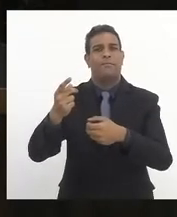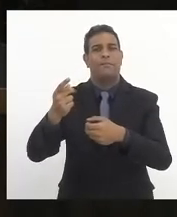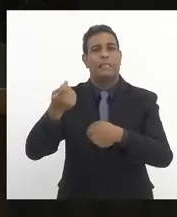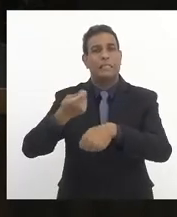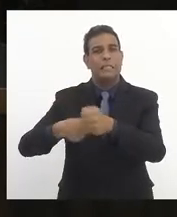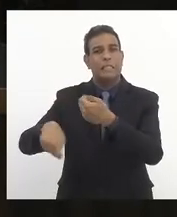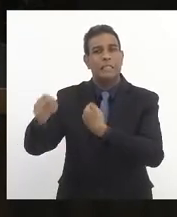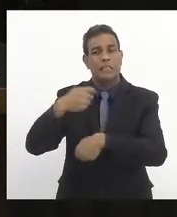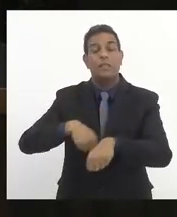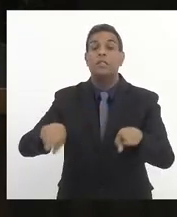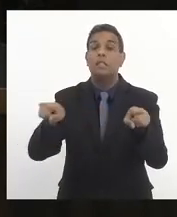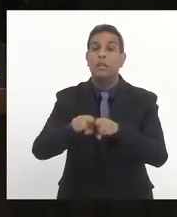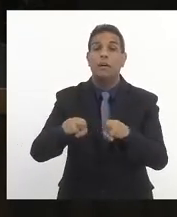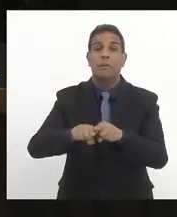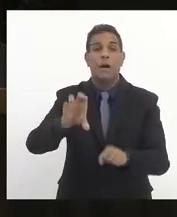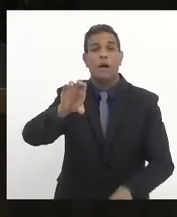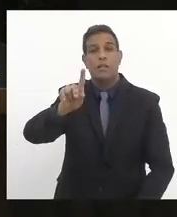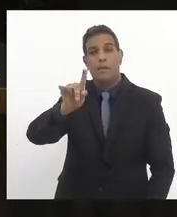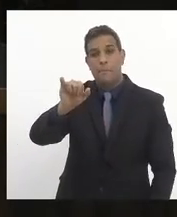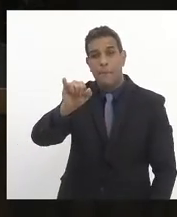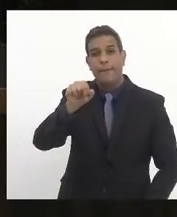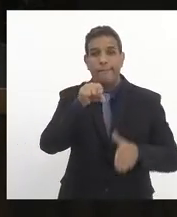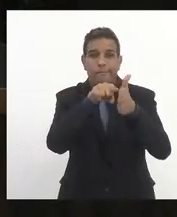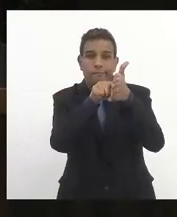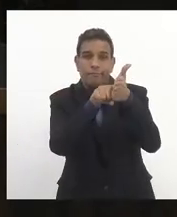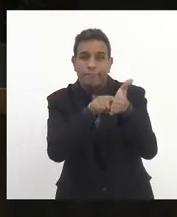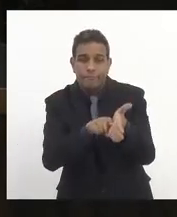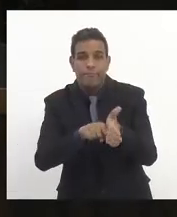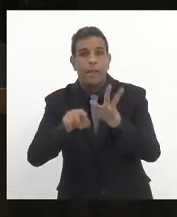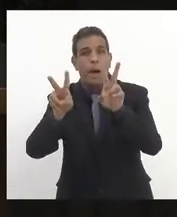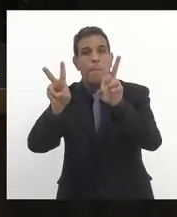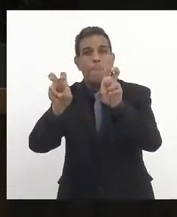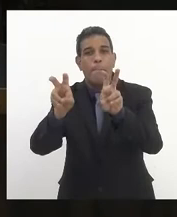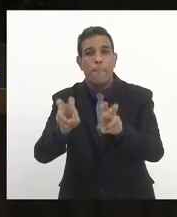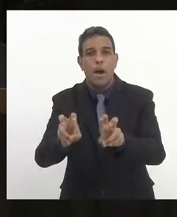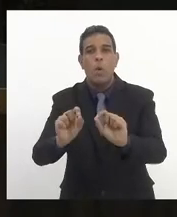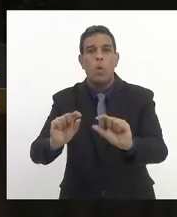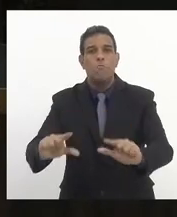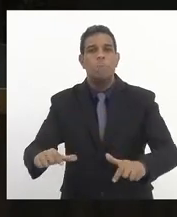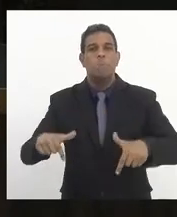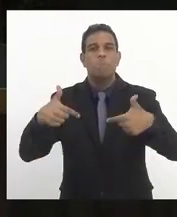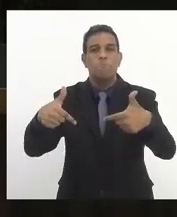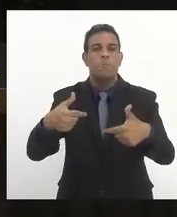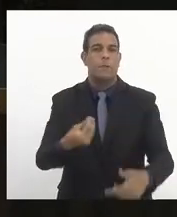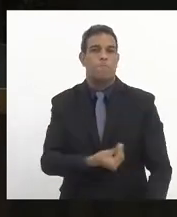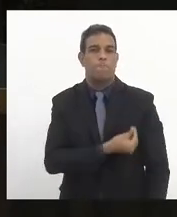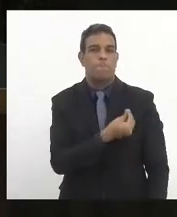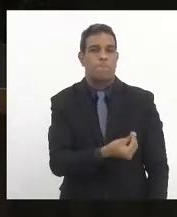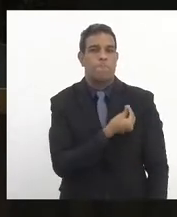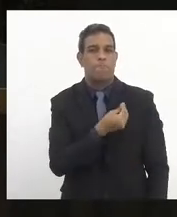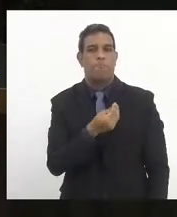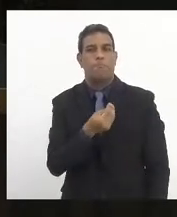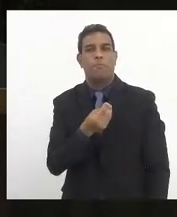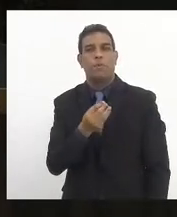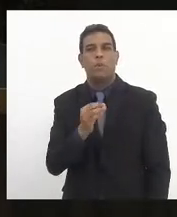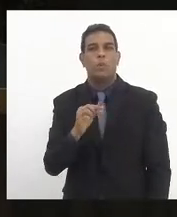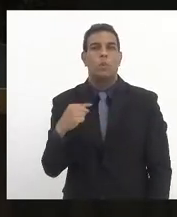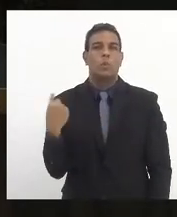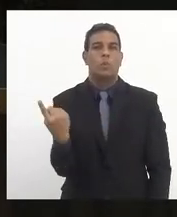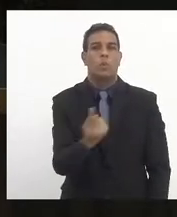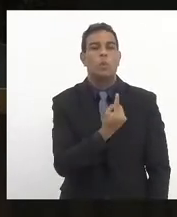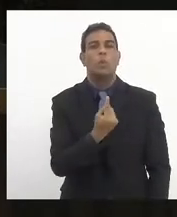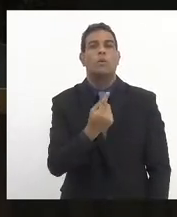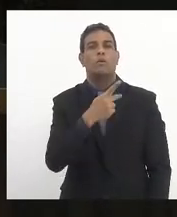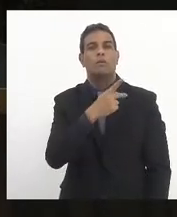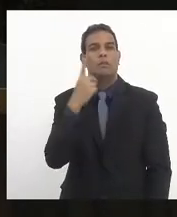CPI, que apura os royalties, a participação especial, da qual faz parte aqui o deputado